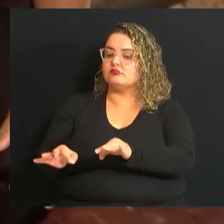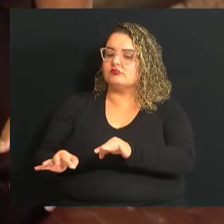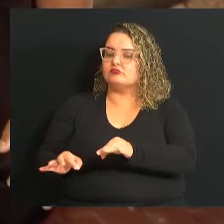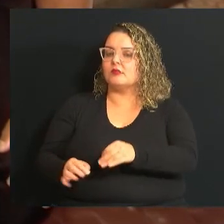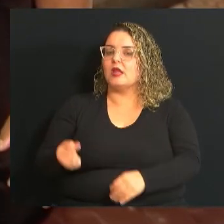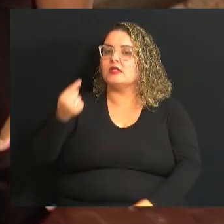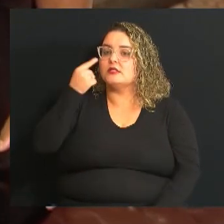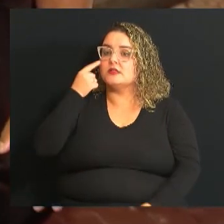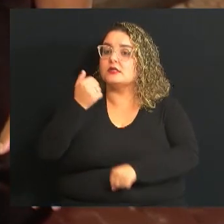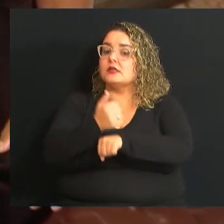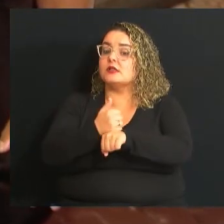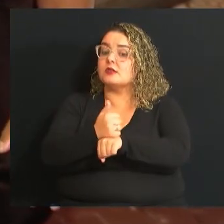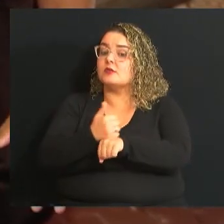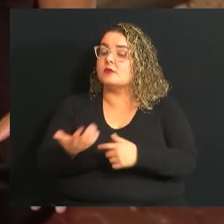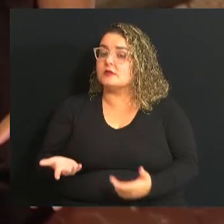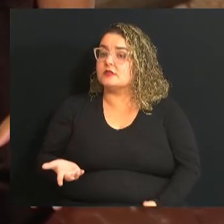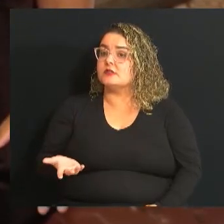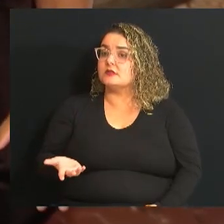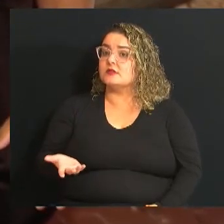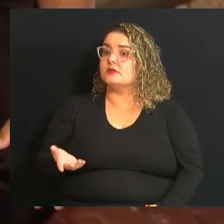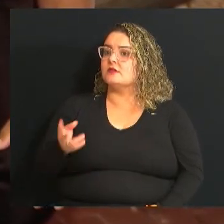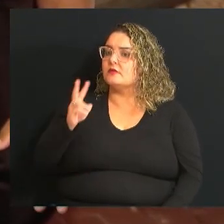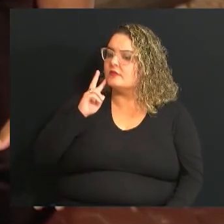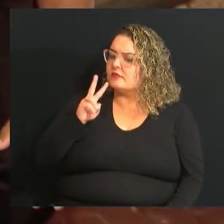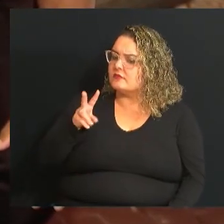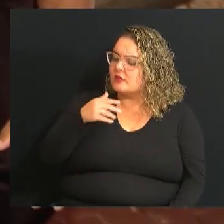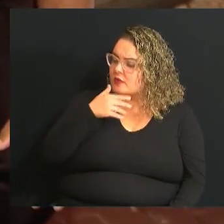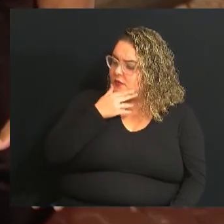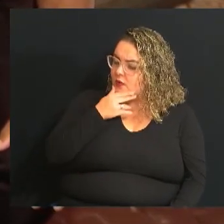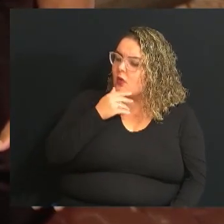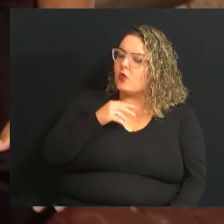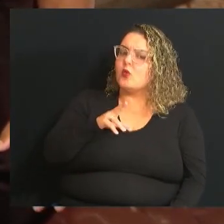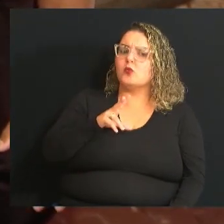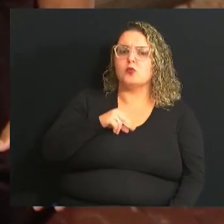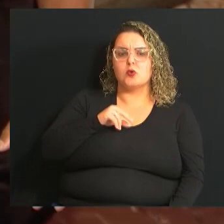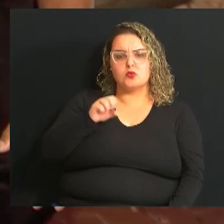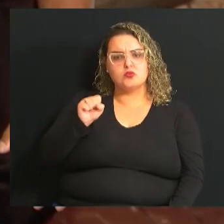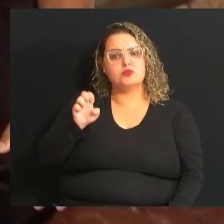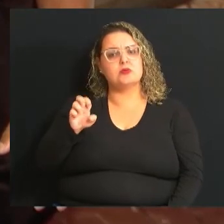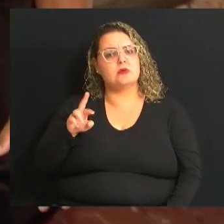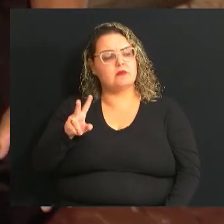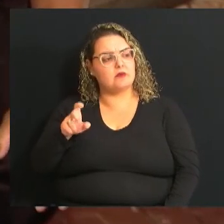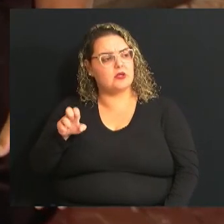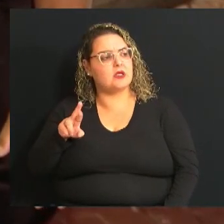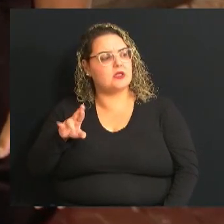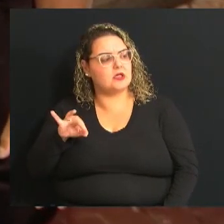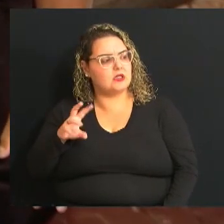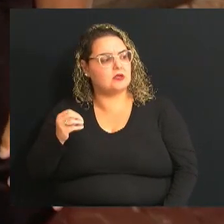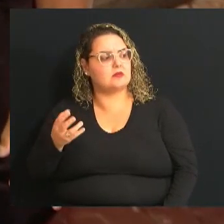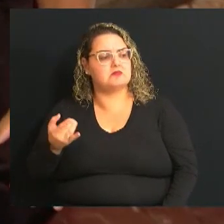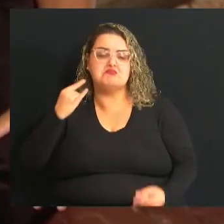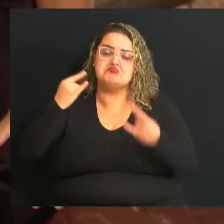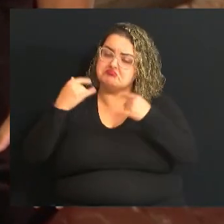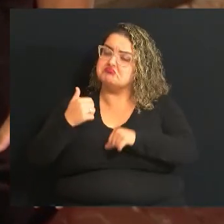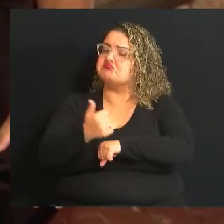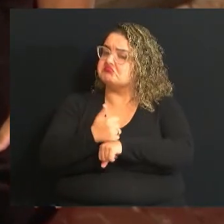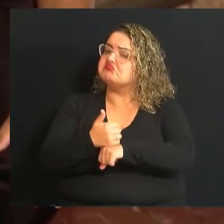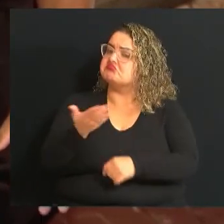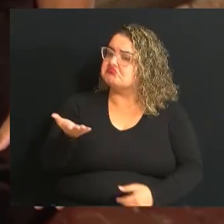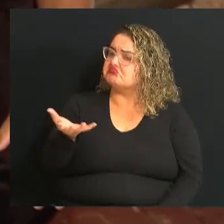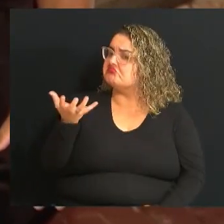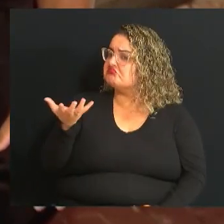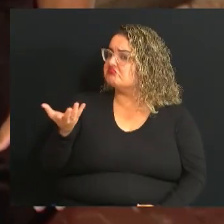coisa. Seja um produto ou seja um serviço. Por se tratar de passagem aérea, nós